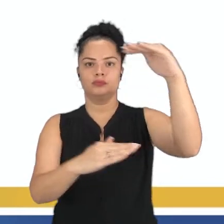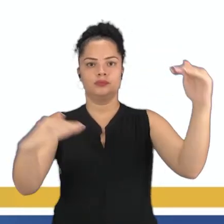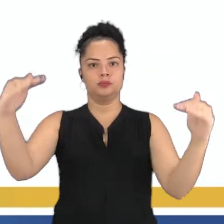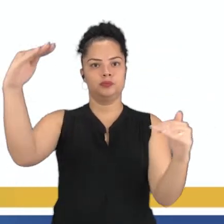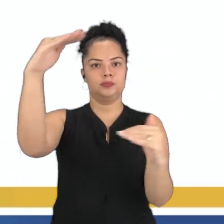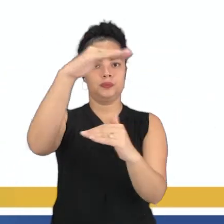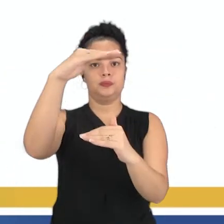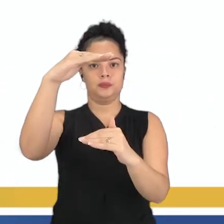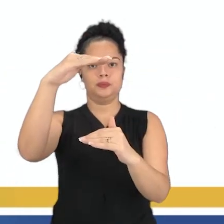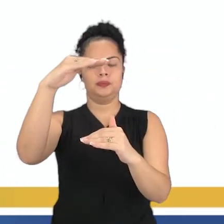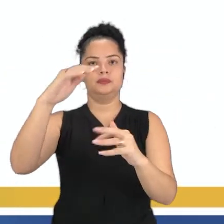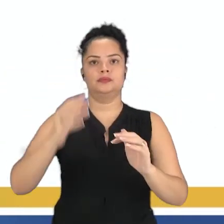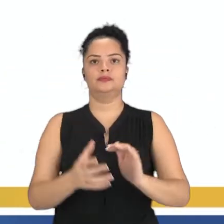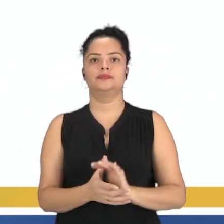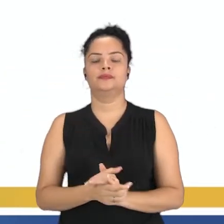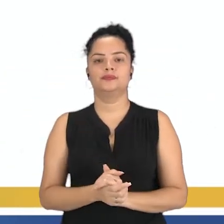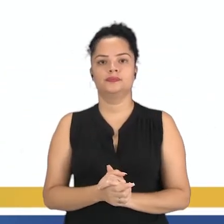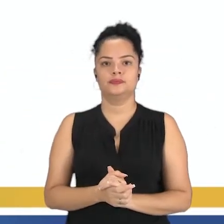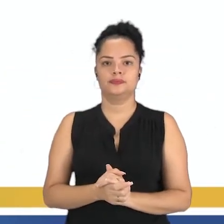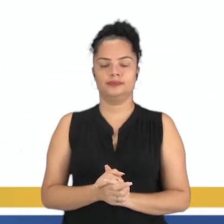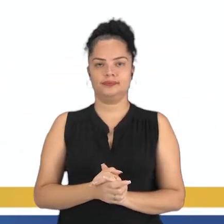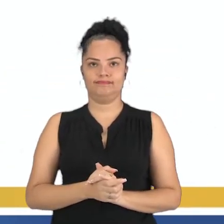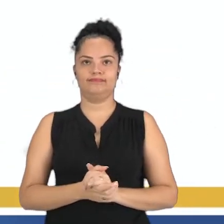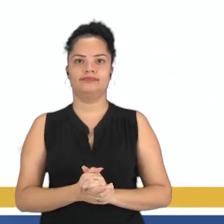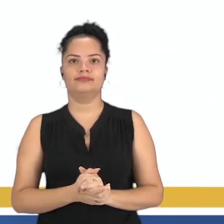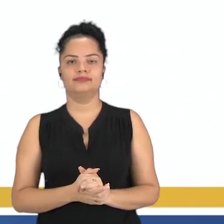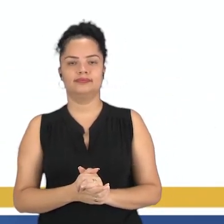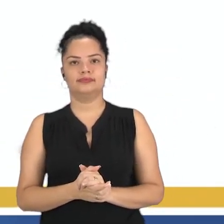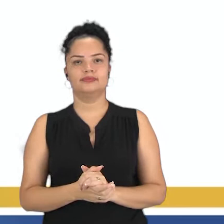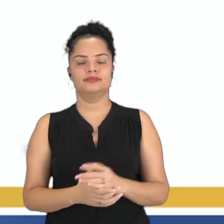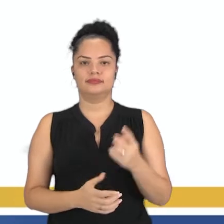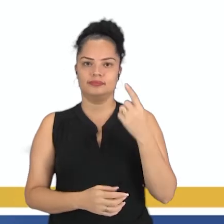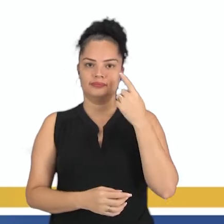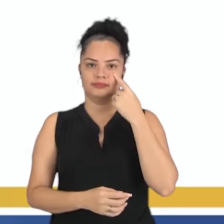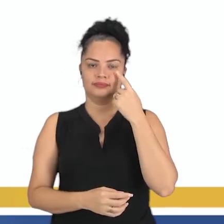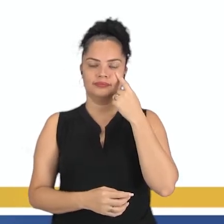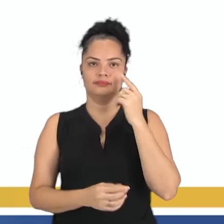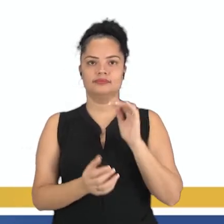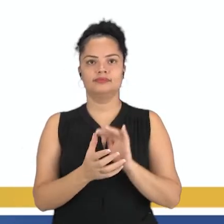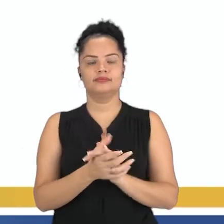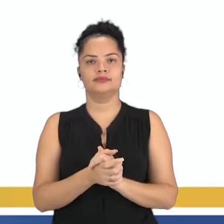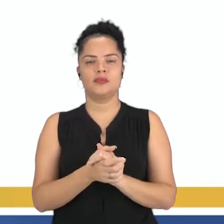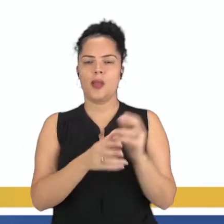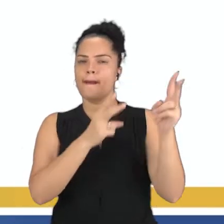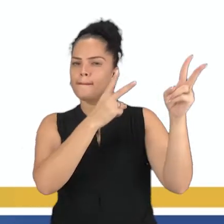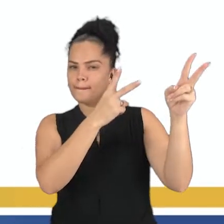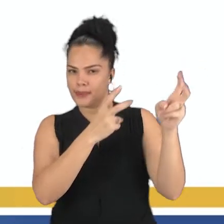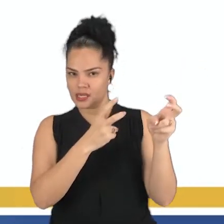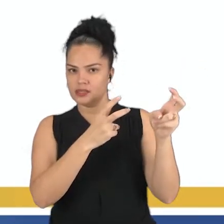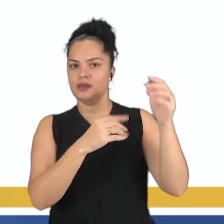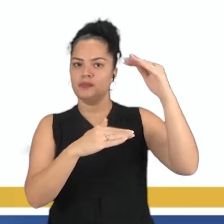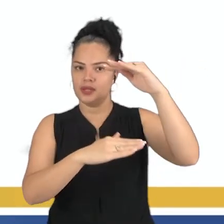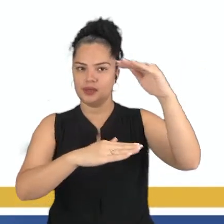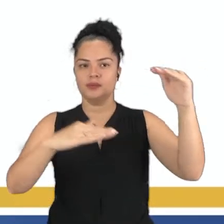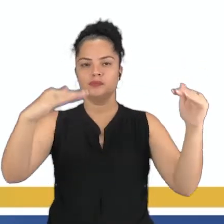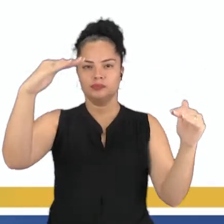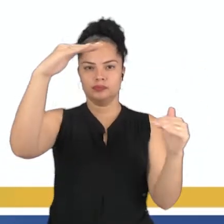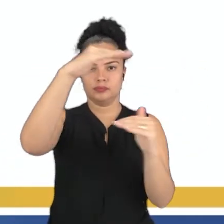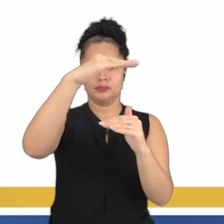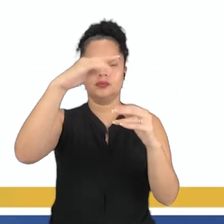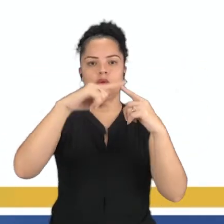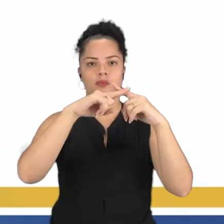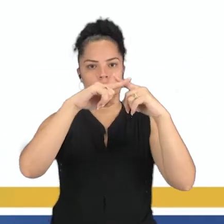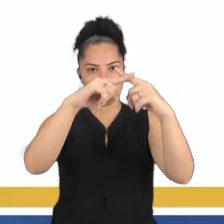1, né? 3 vezes 4, 12, 4 vezes 3, 12, 12 para 12 dá 1. Você percebeu então que o inverso multiplicativo de um